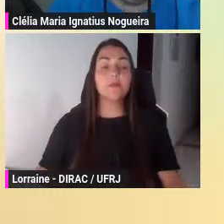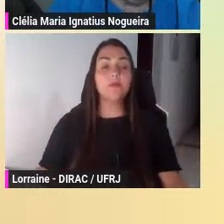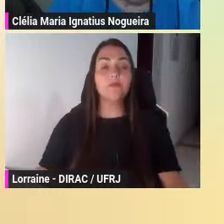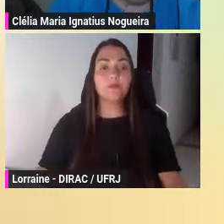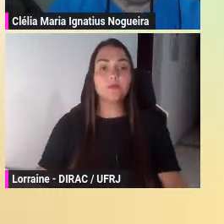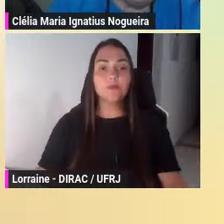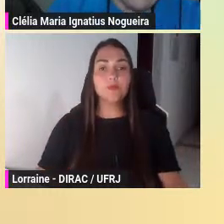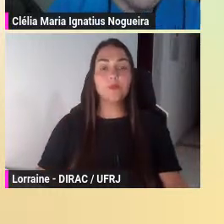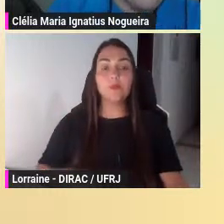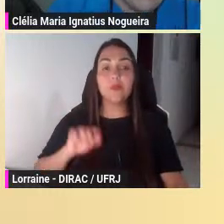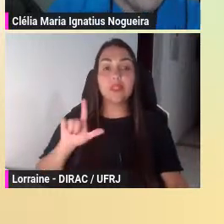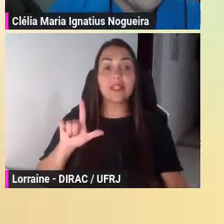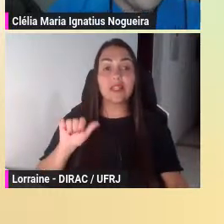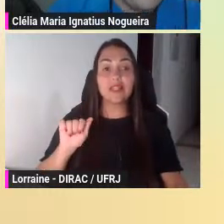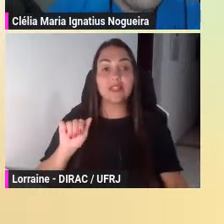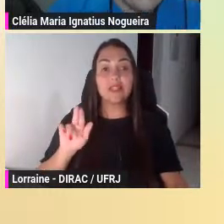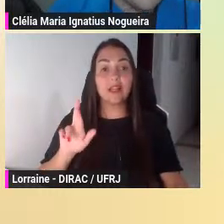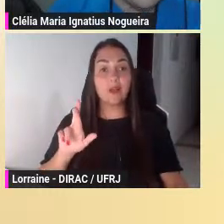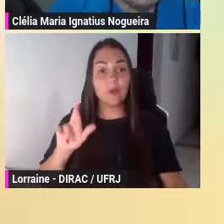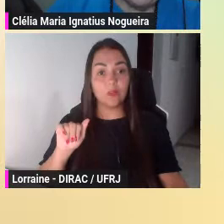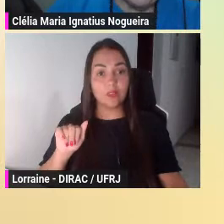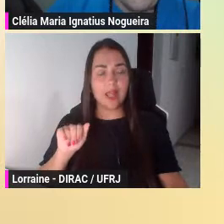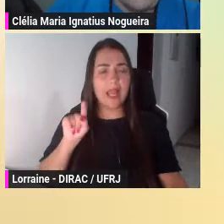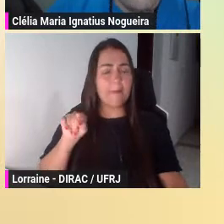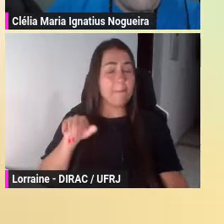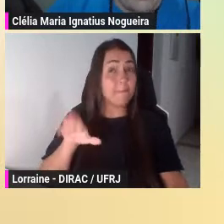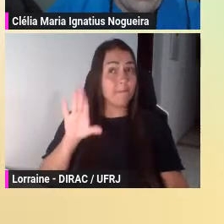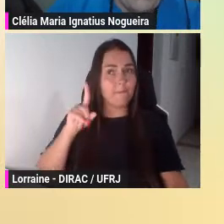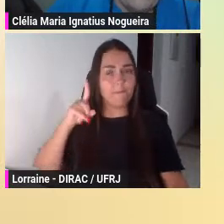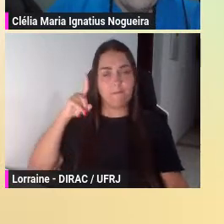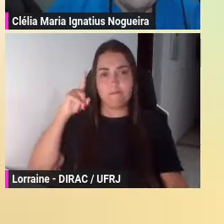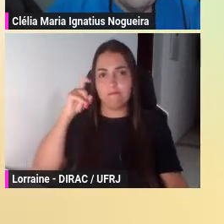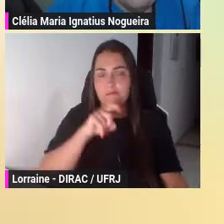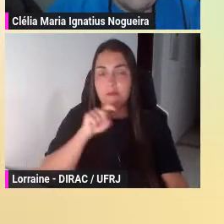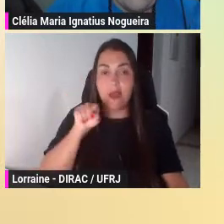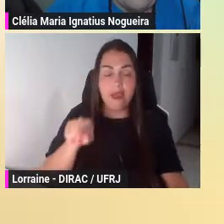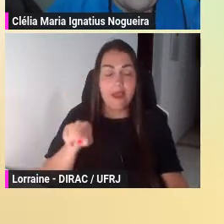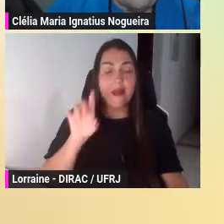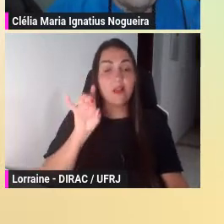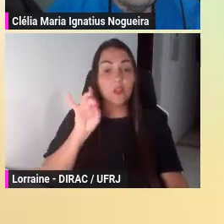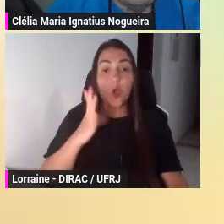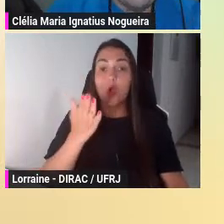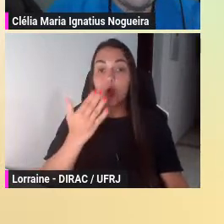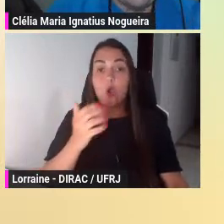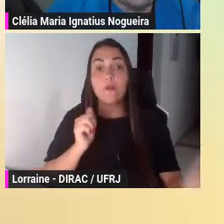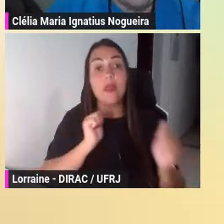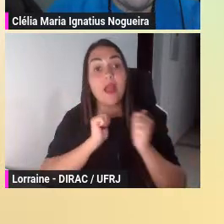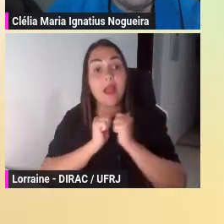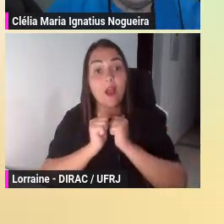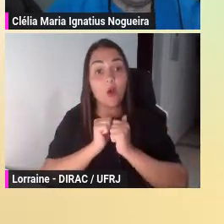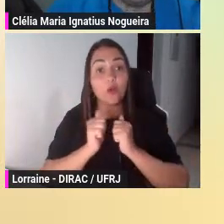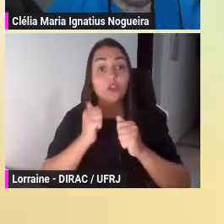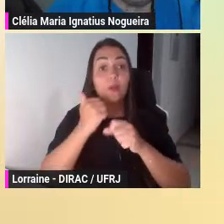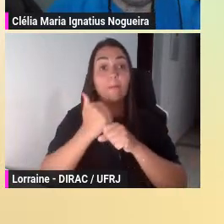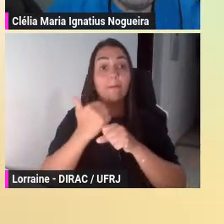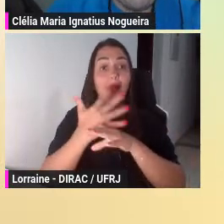A Laura é a mais problemática. A Laura só come arroz, batata